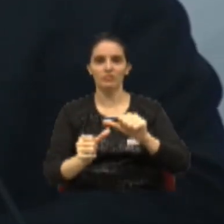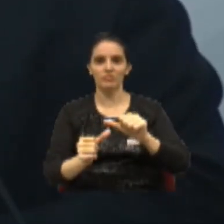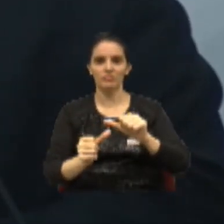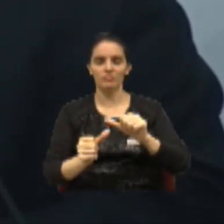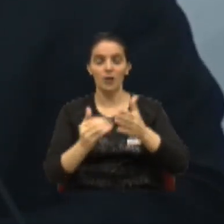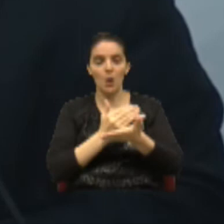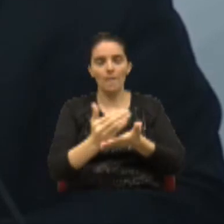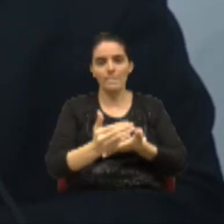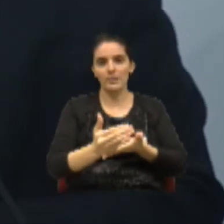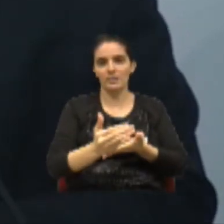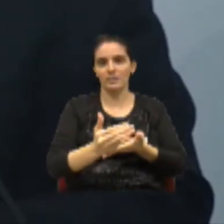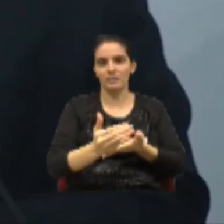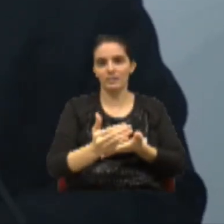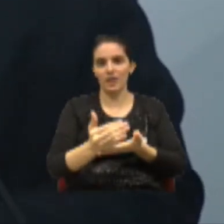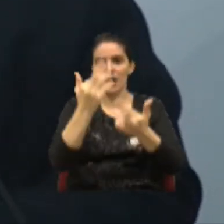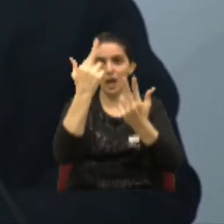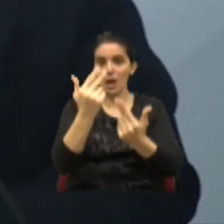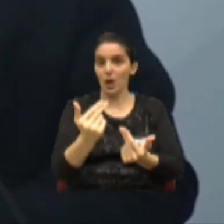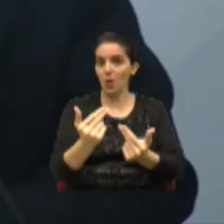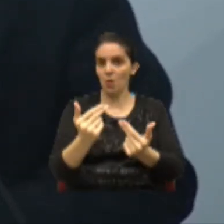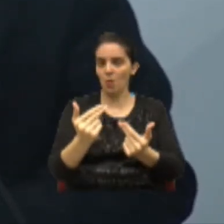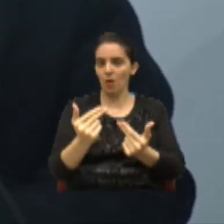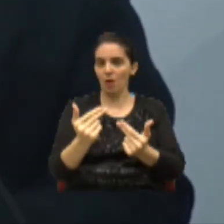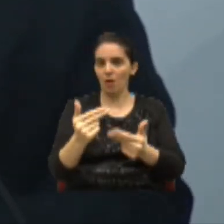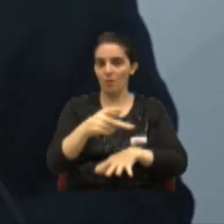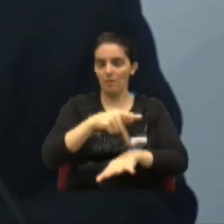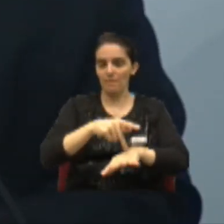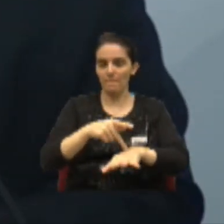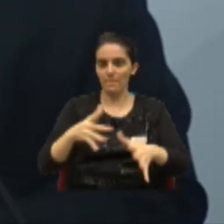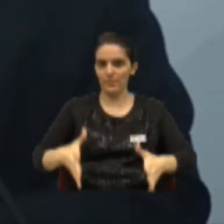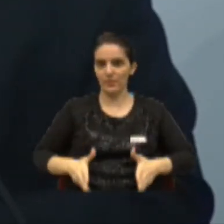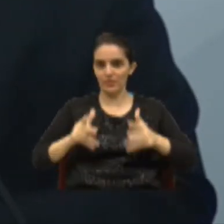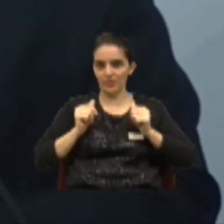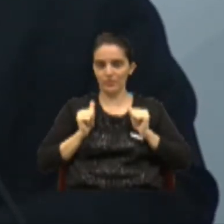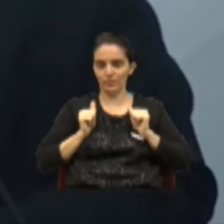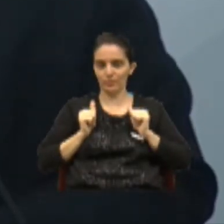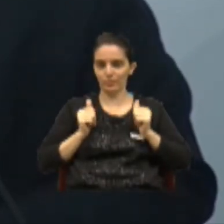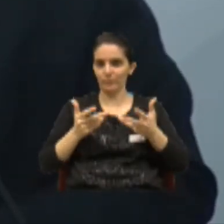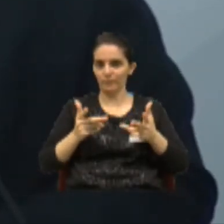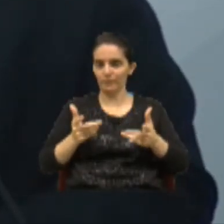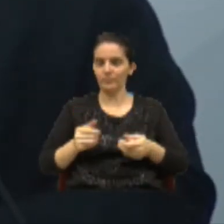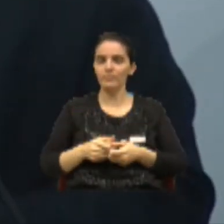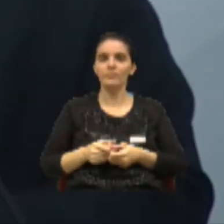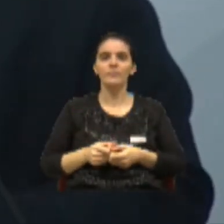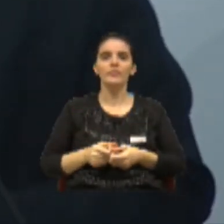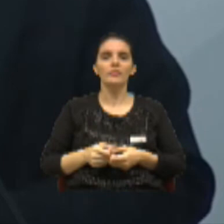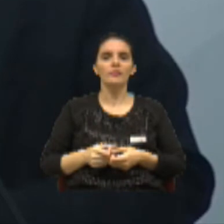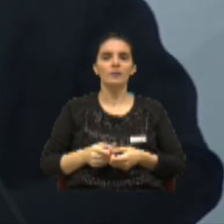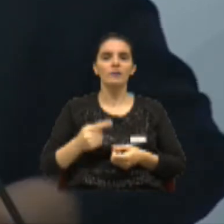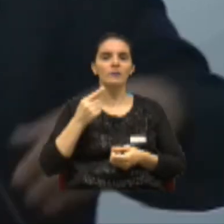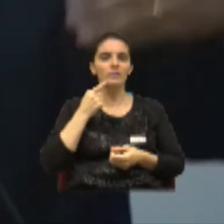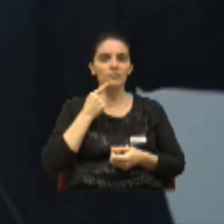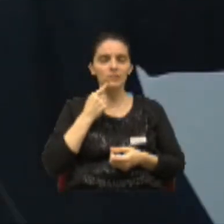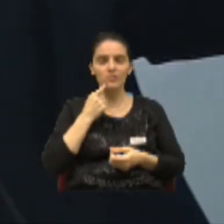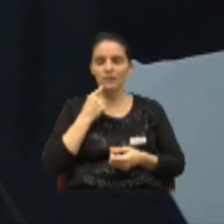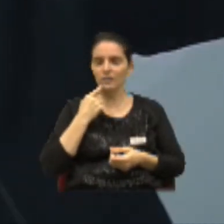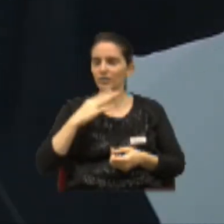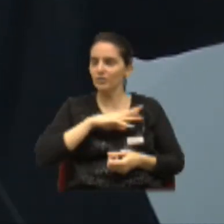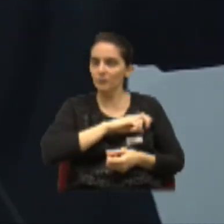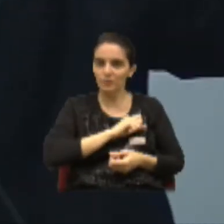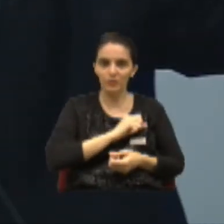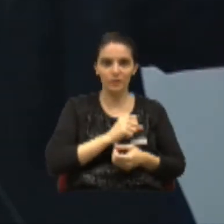saúde. Então, fica aqui meu apreço pelos três, em particular, cada um pela